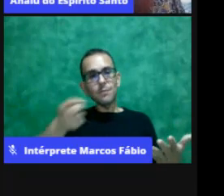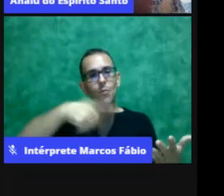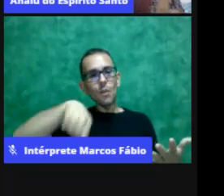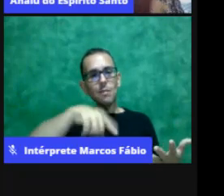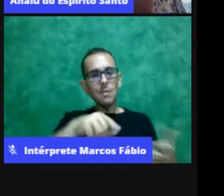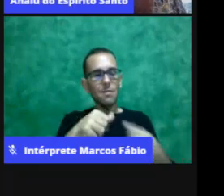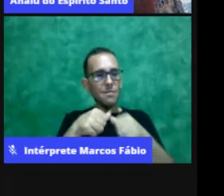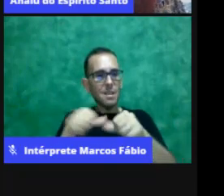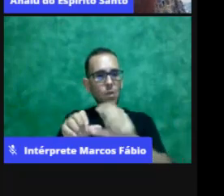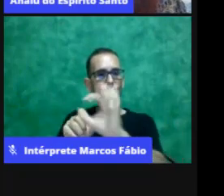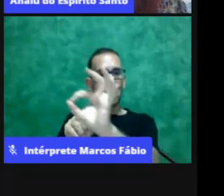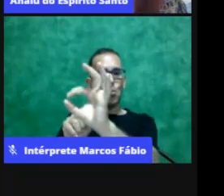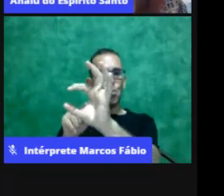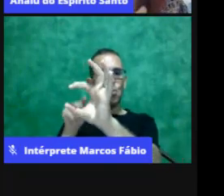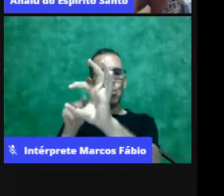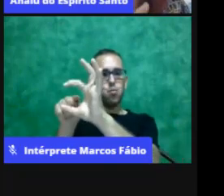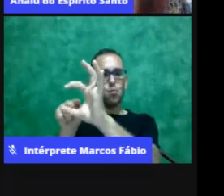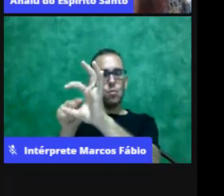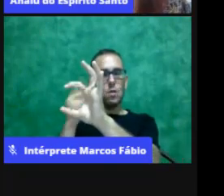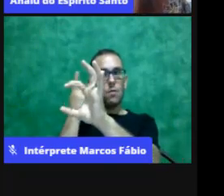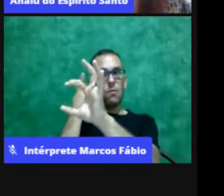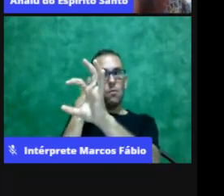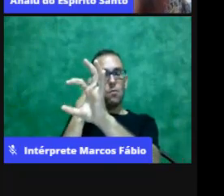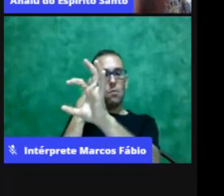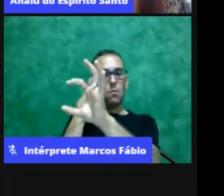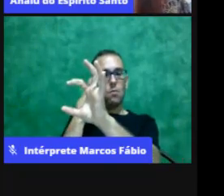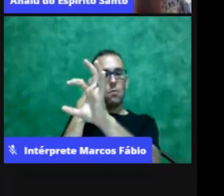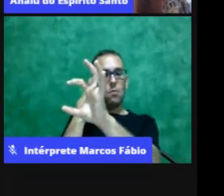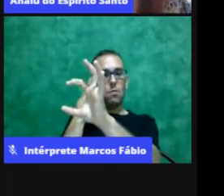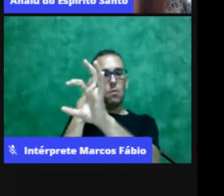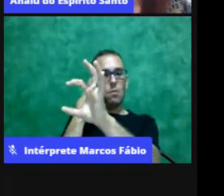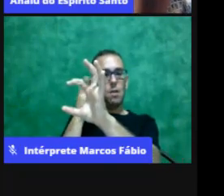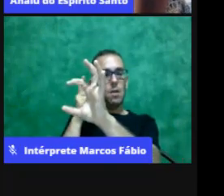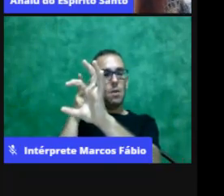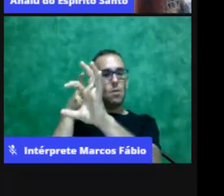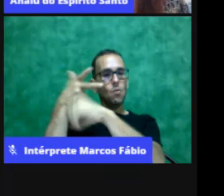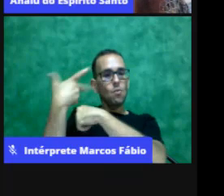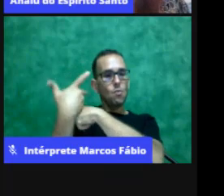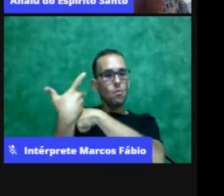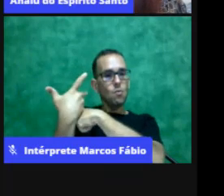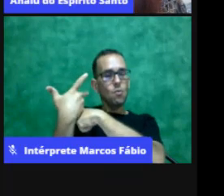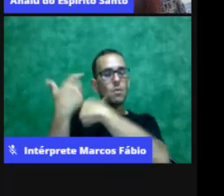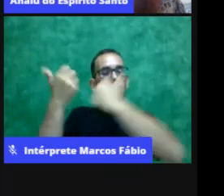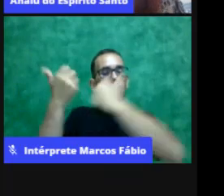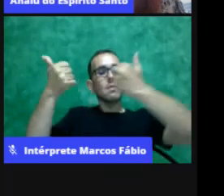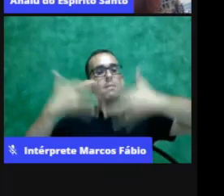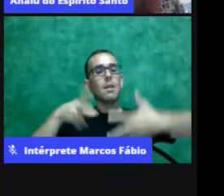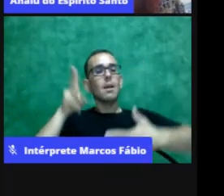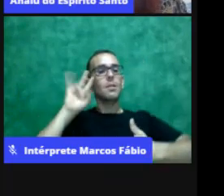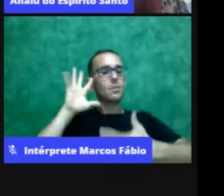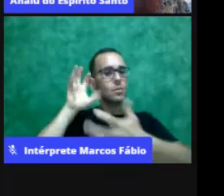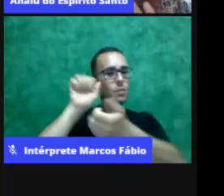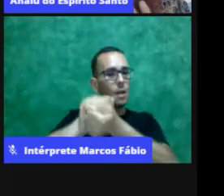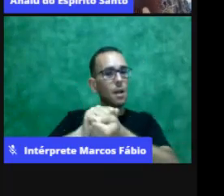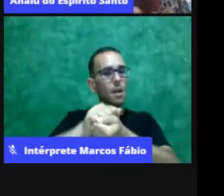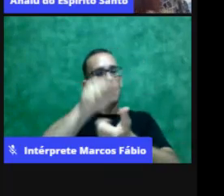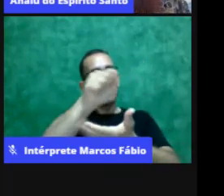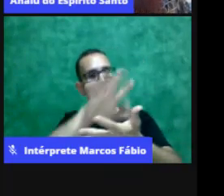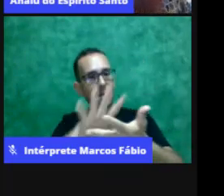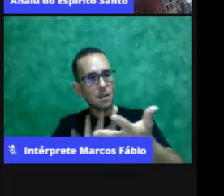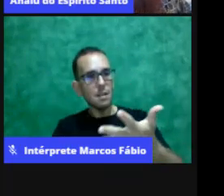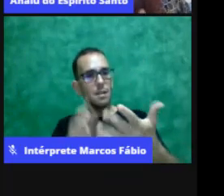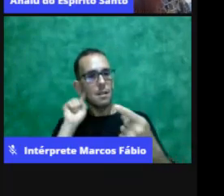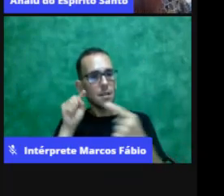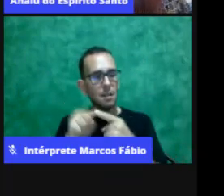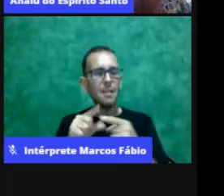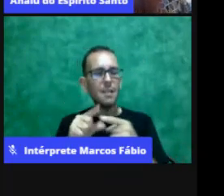na bolinha ali, você fica mais sumidinho e você pode ir gravando, contando histórias, falando, explicando atividades. Então,